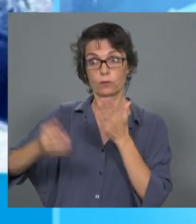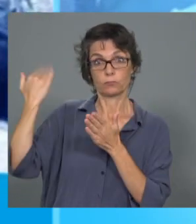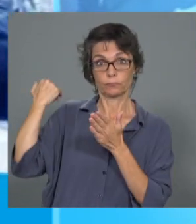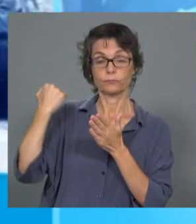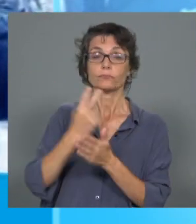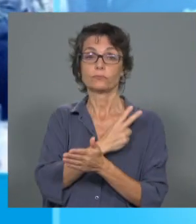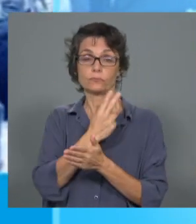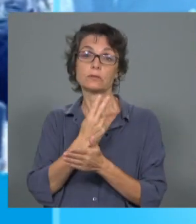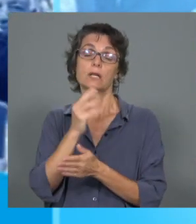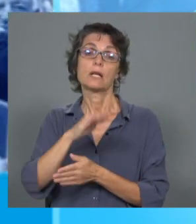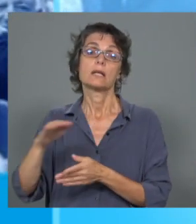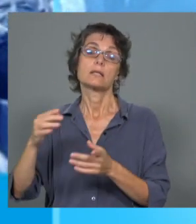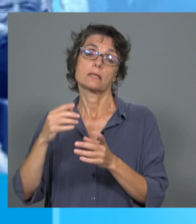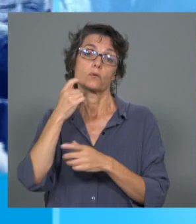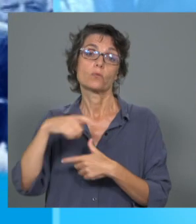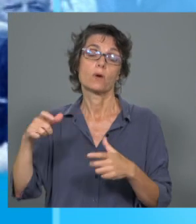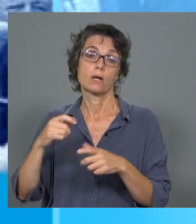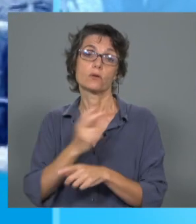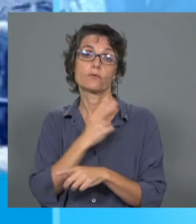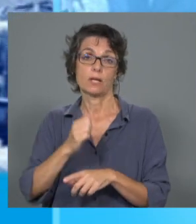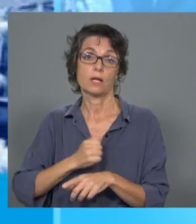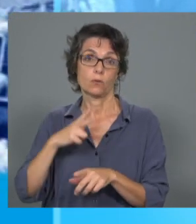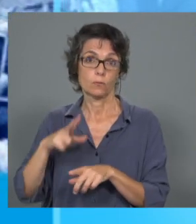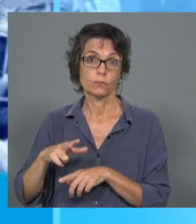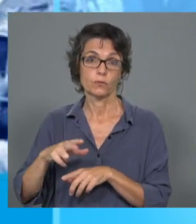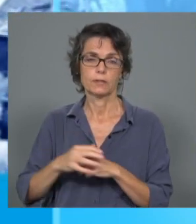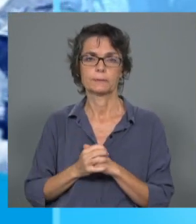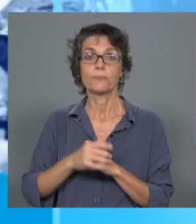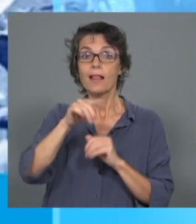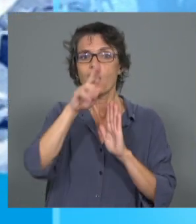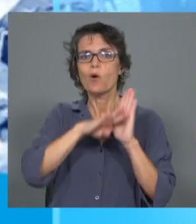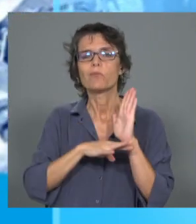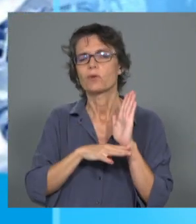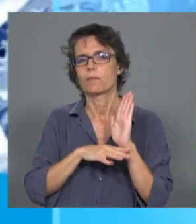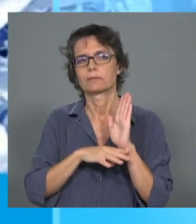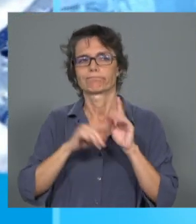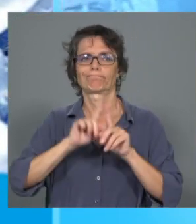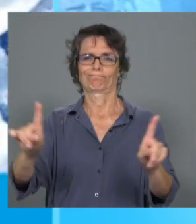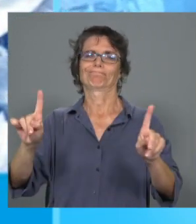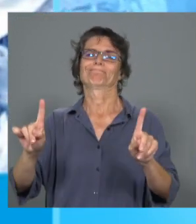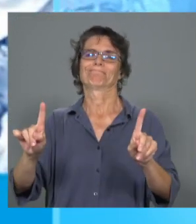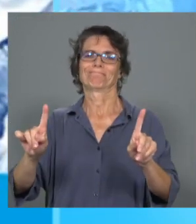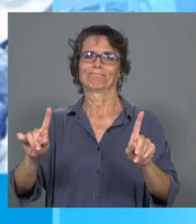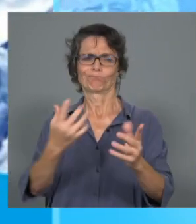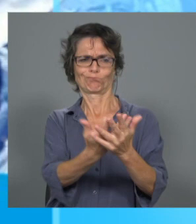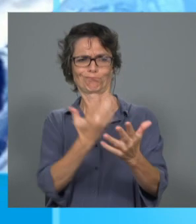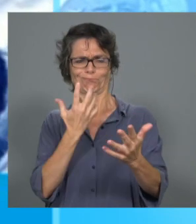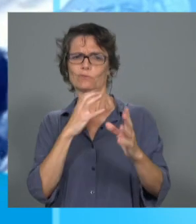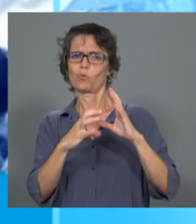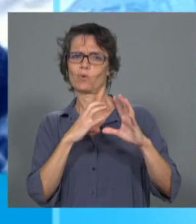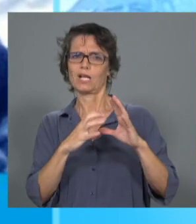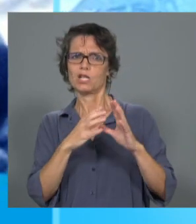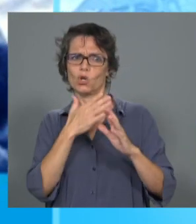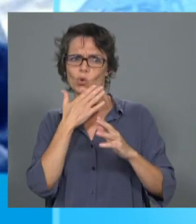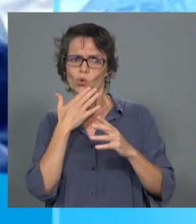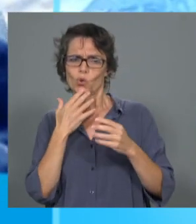na Faculdade de Ciências Humanas da Universidade Católica. De facto, era um programa absolutamente diferente, notável em termos de comunicação. Eu